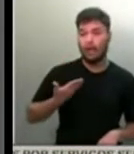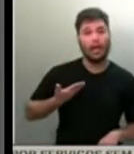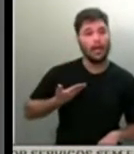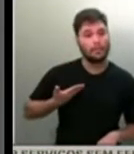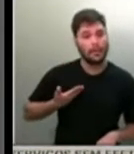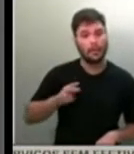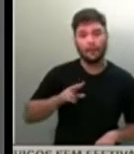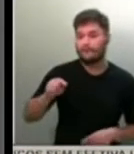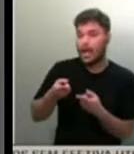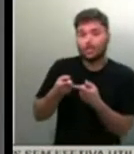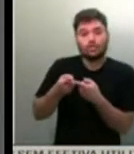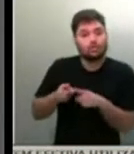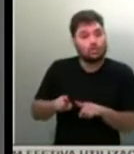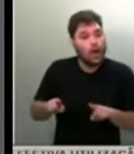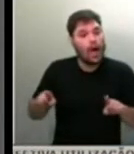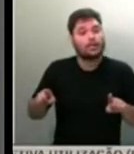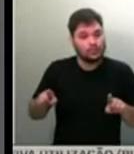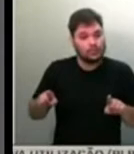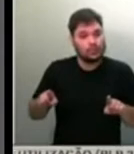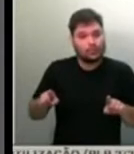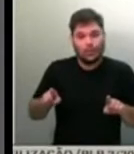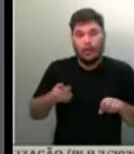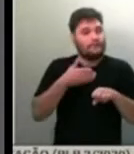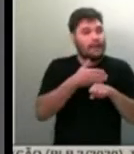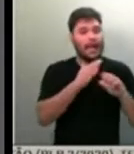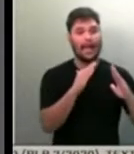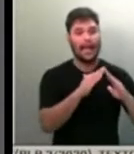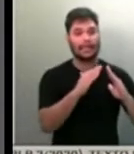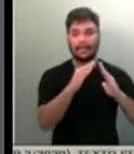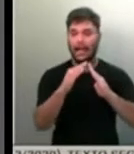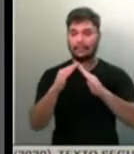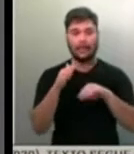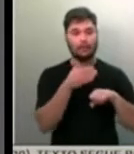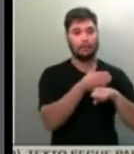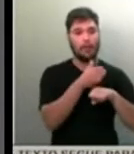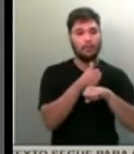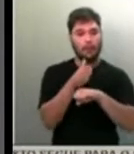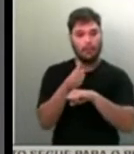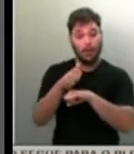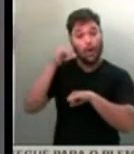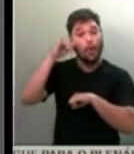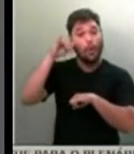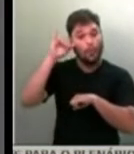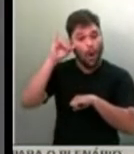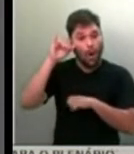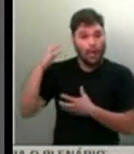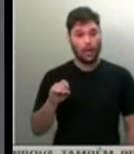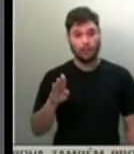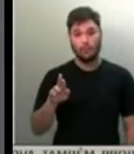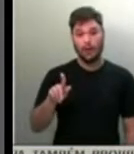para um churrasco, indo de casa em casa com um boi a tiracolo.